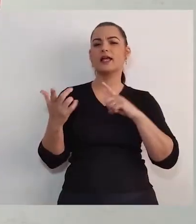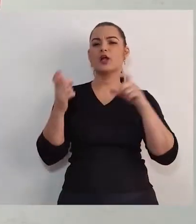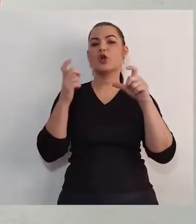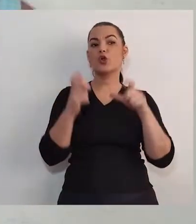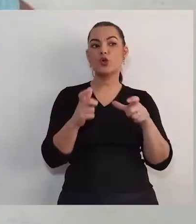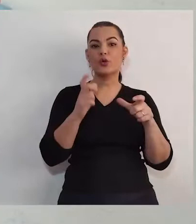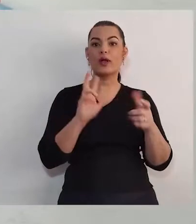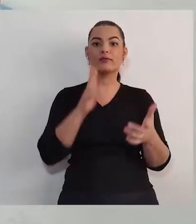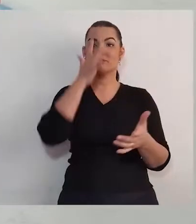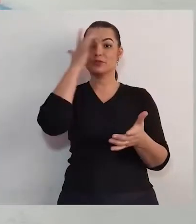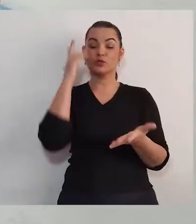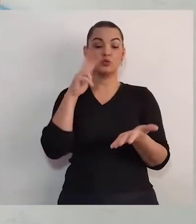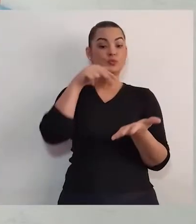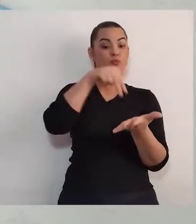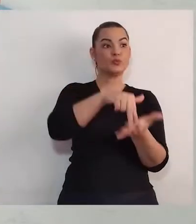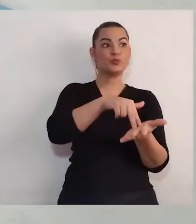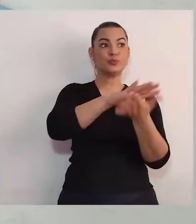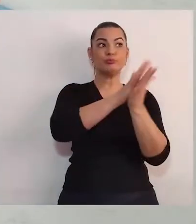foi degradante?